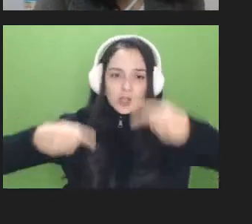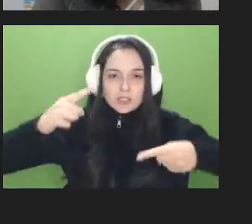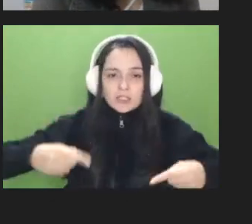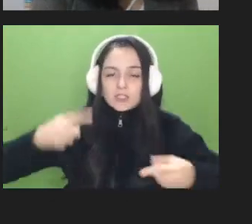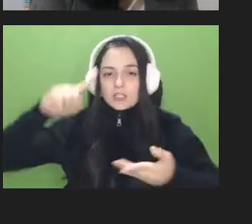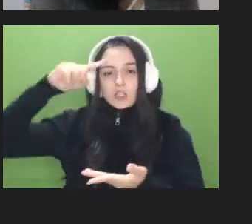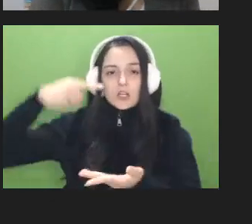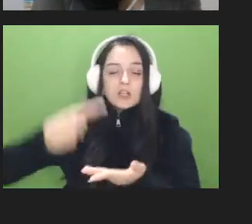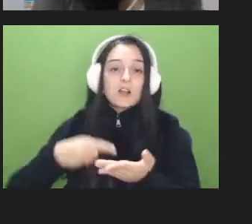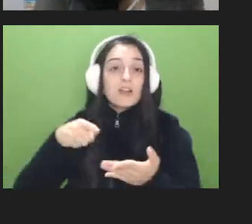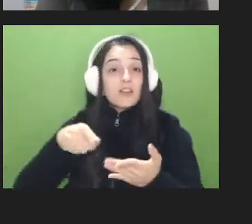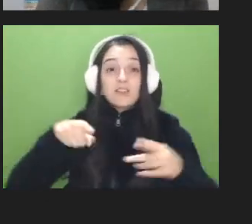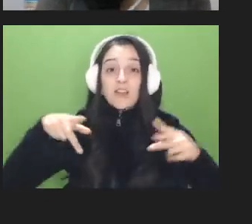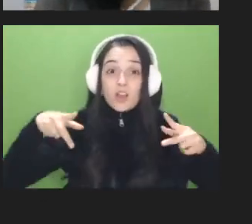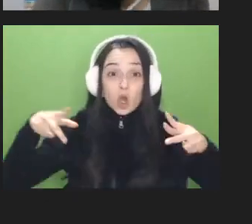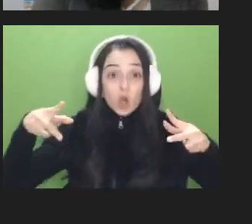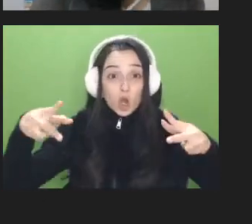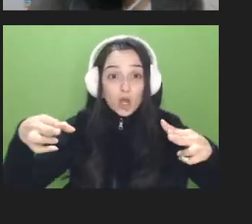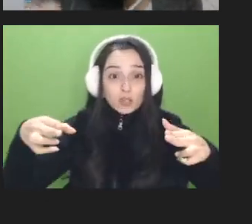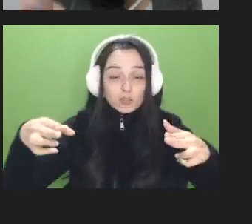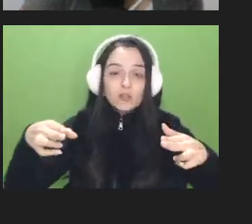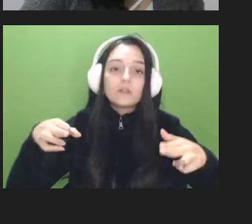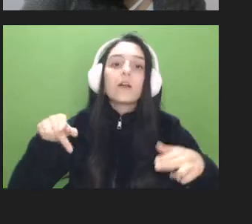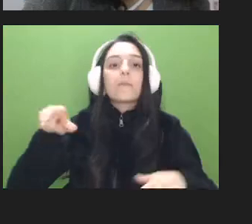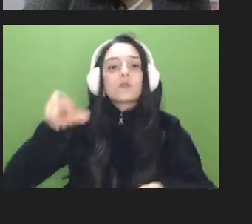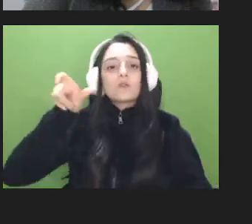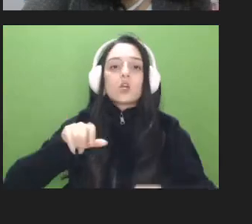por sofrimento ético-político.